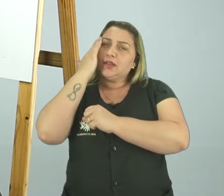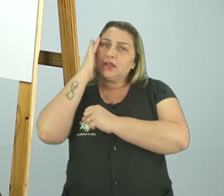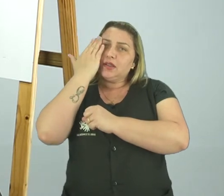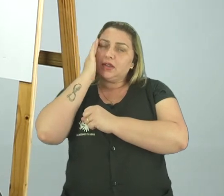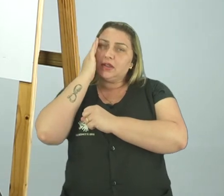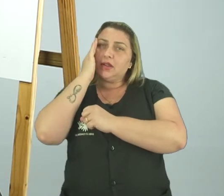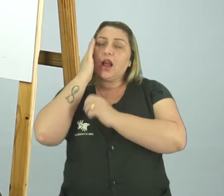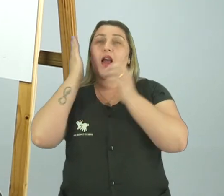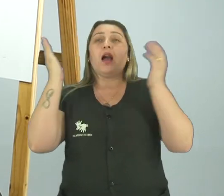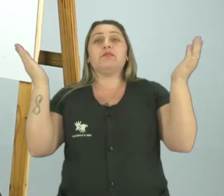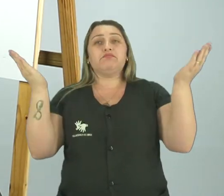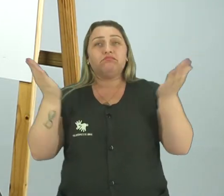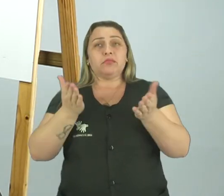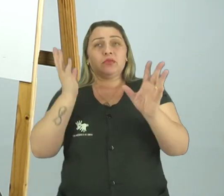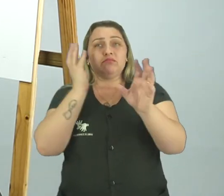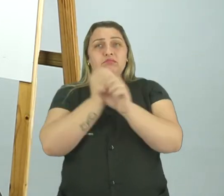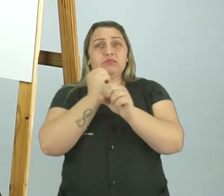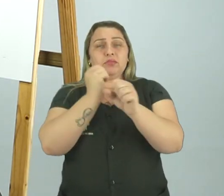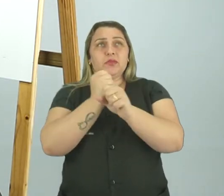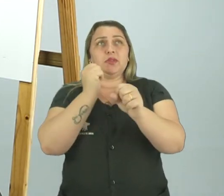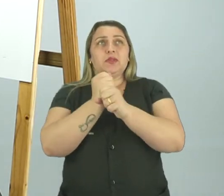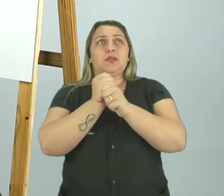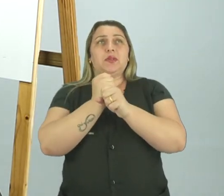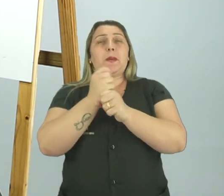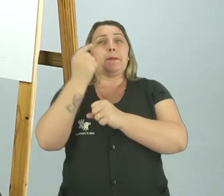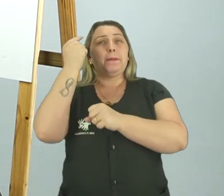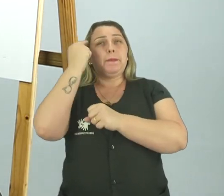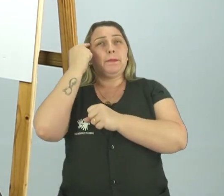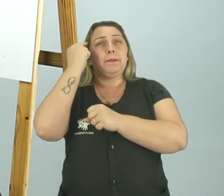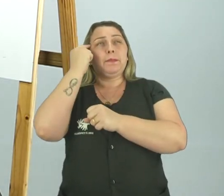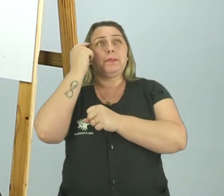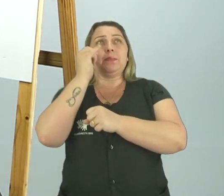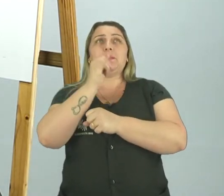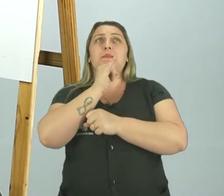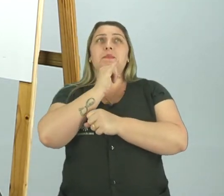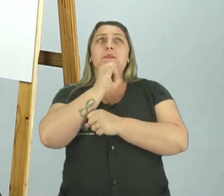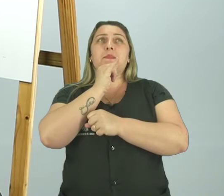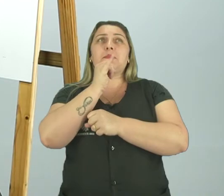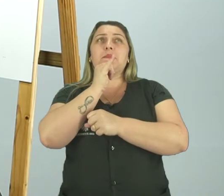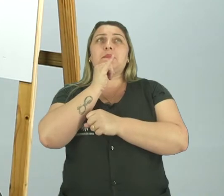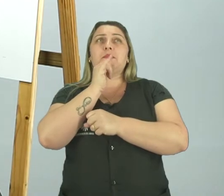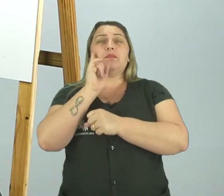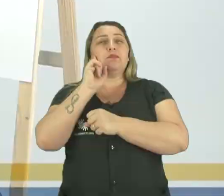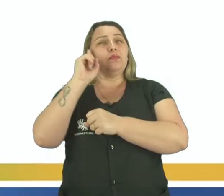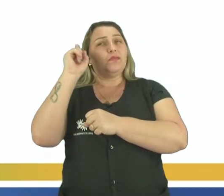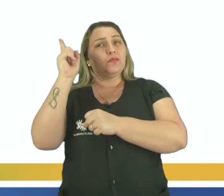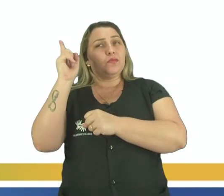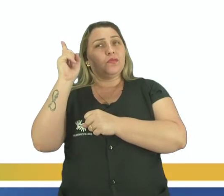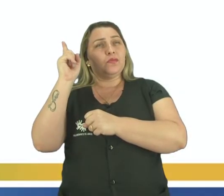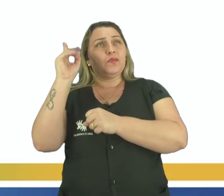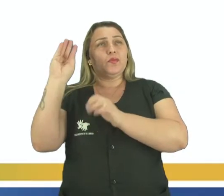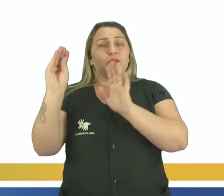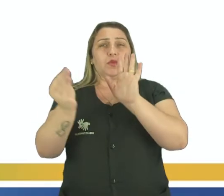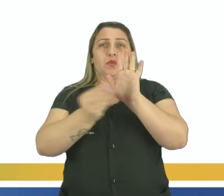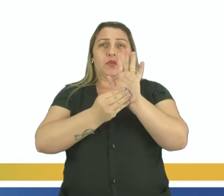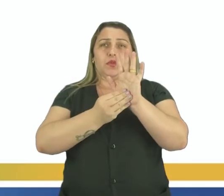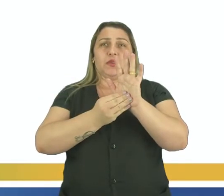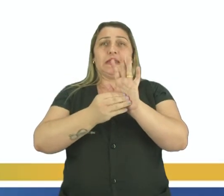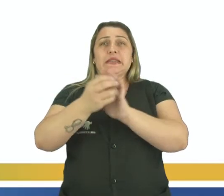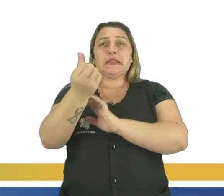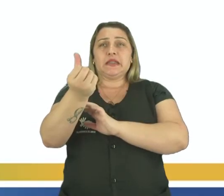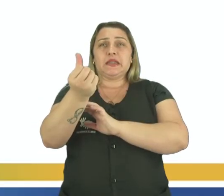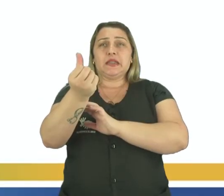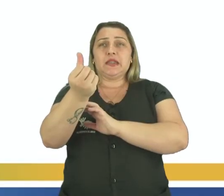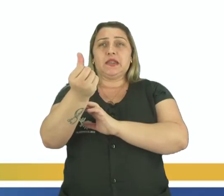isso, agora nós vamos calcular mentalmente. Por exemplo, foi 1, né? Eu vou adicionar mais